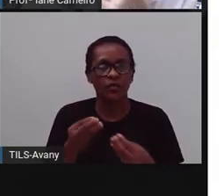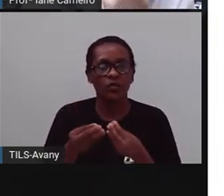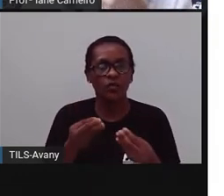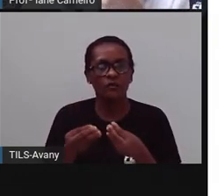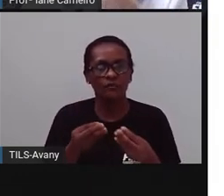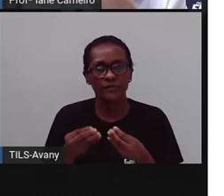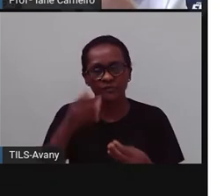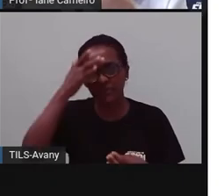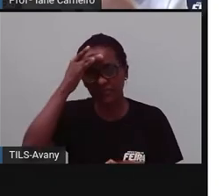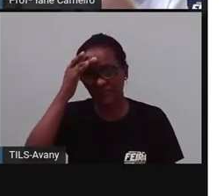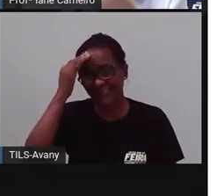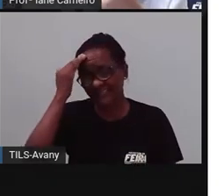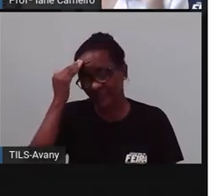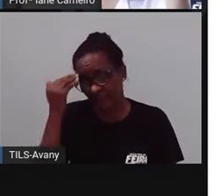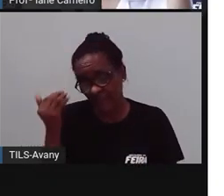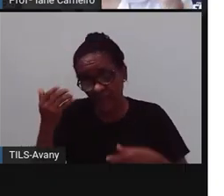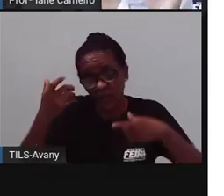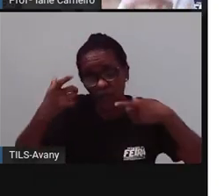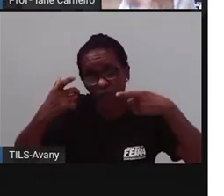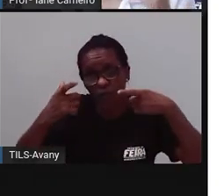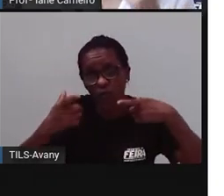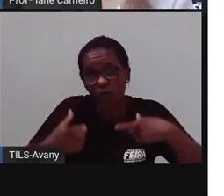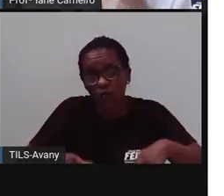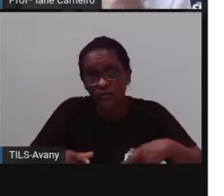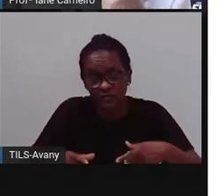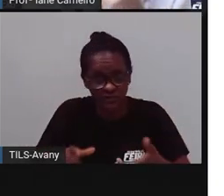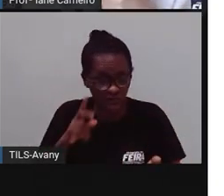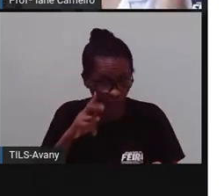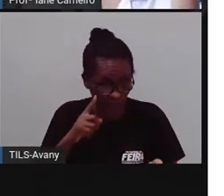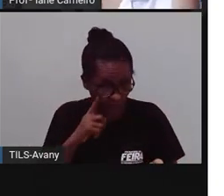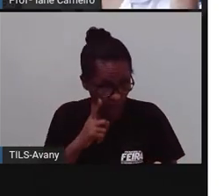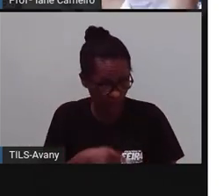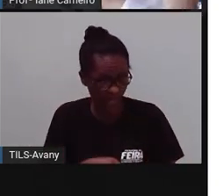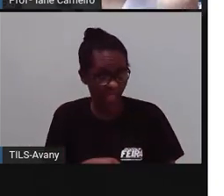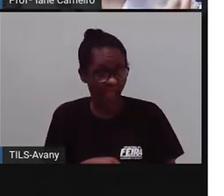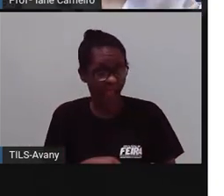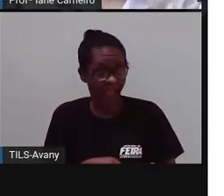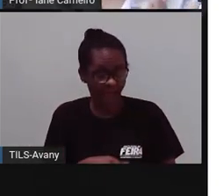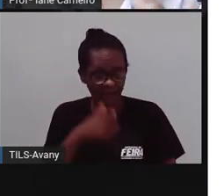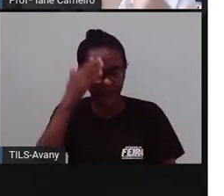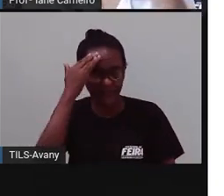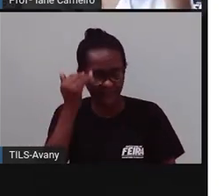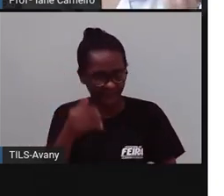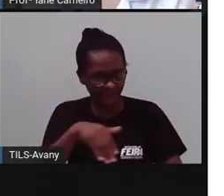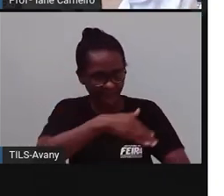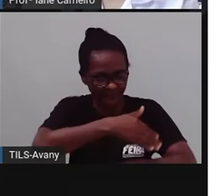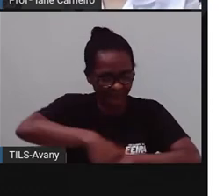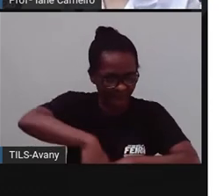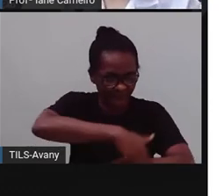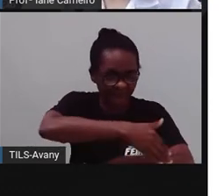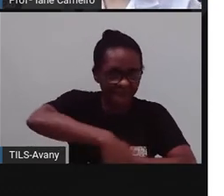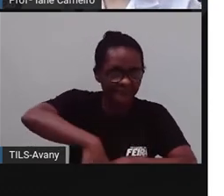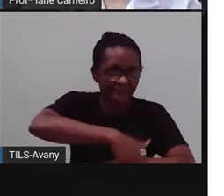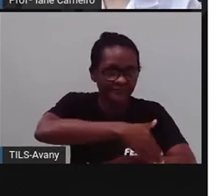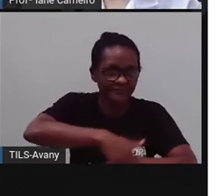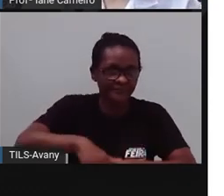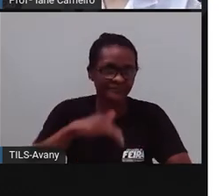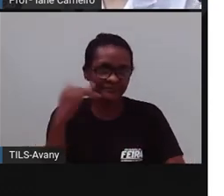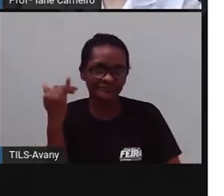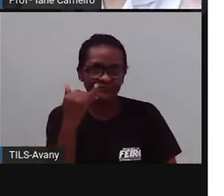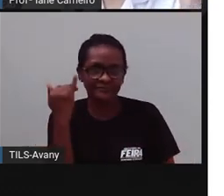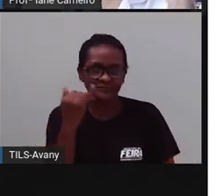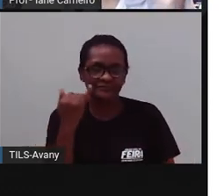será o evento onde é que a gente encontra aqui no convite o local né onde vai acontecer a festa